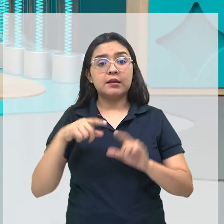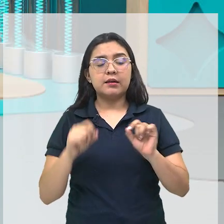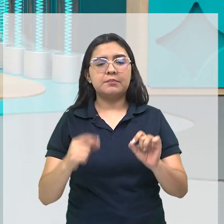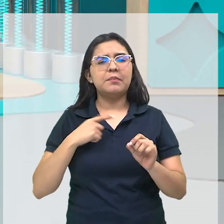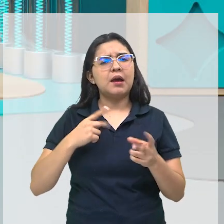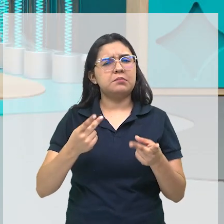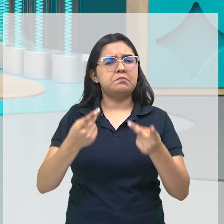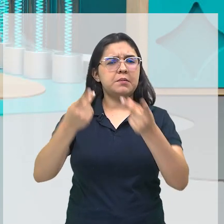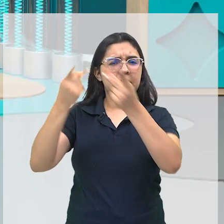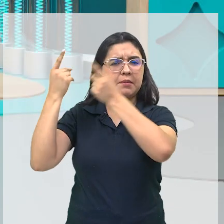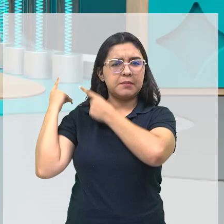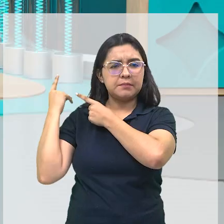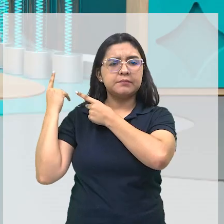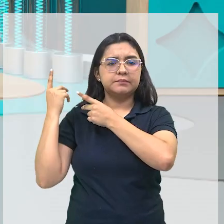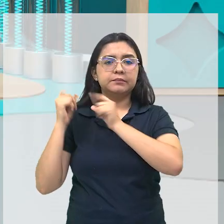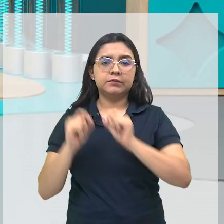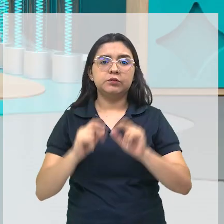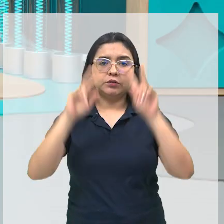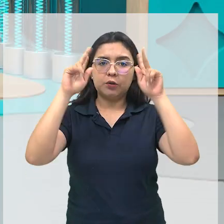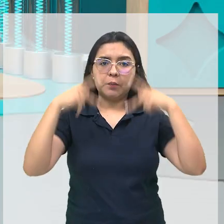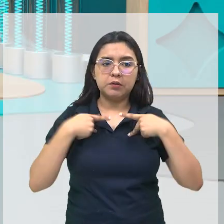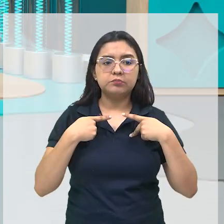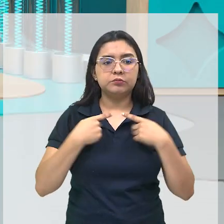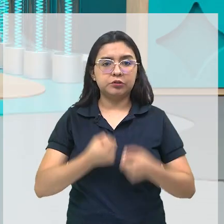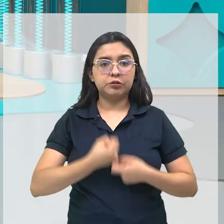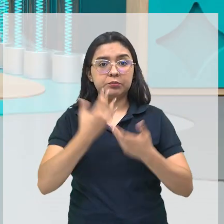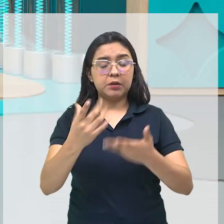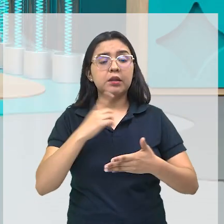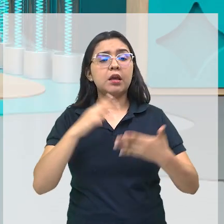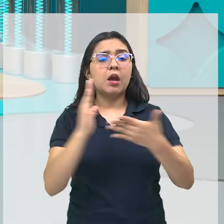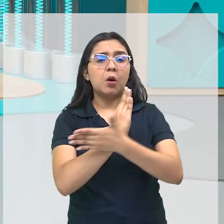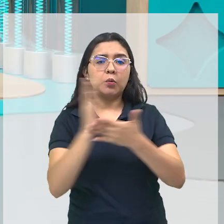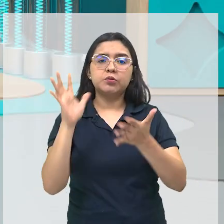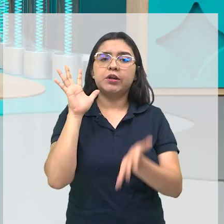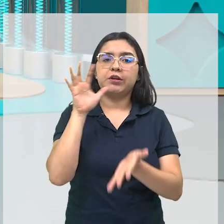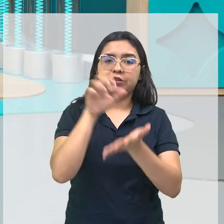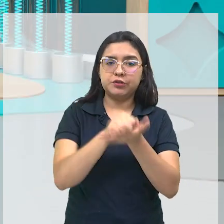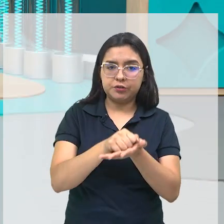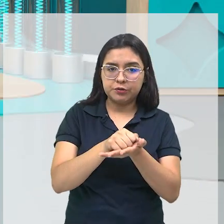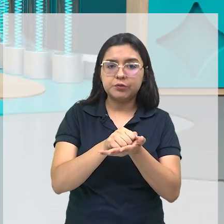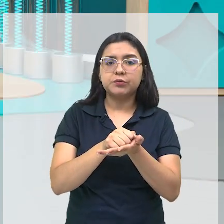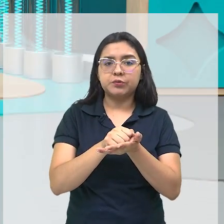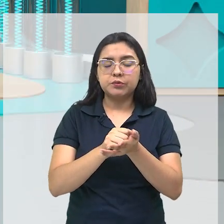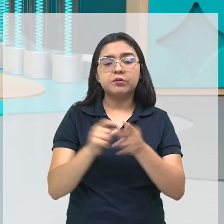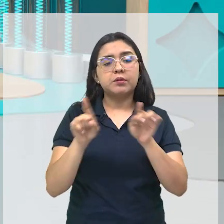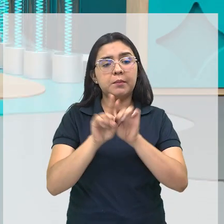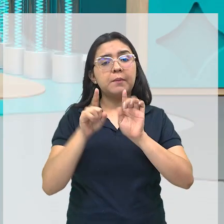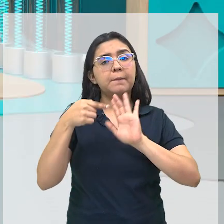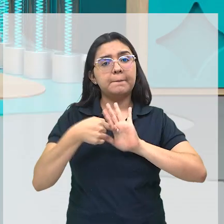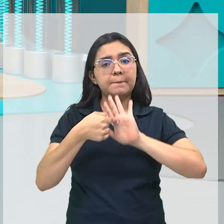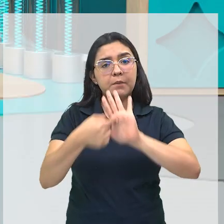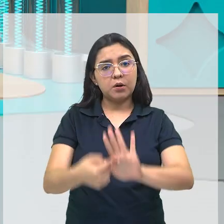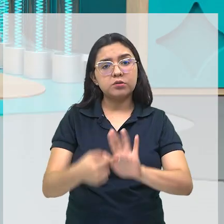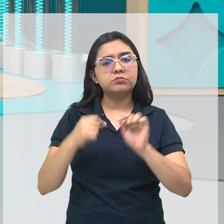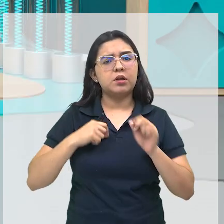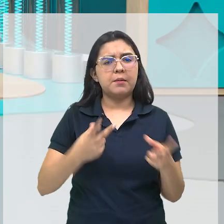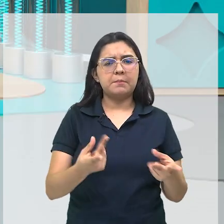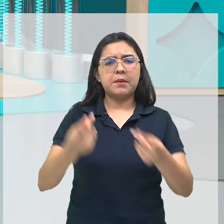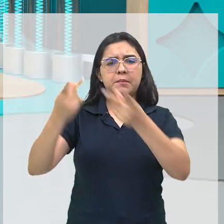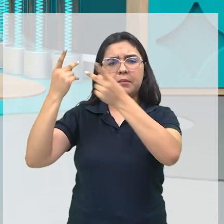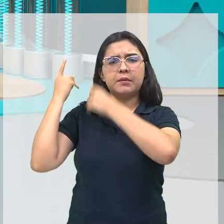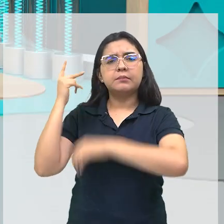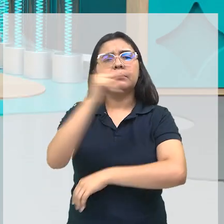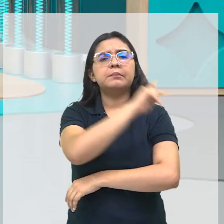mais antigas de expressão humana. E a gente tem algumas evidências aí que mostram, né, que elas existem aí